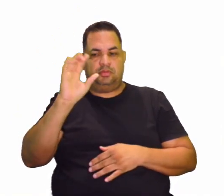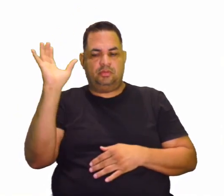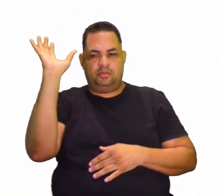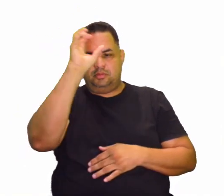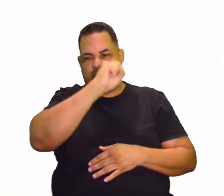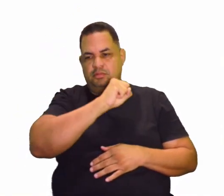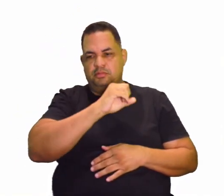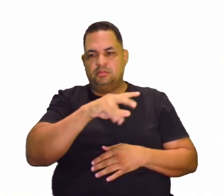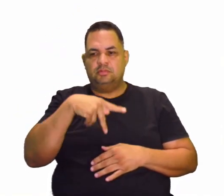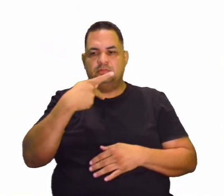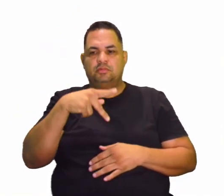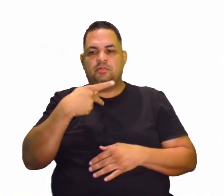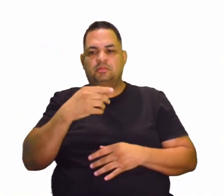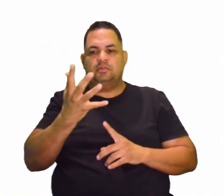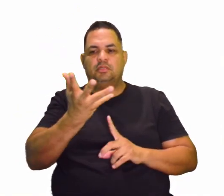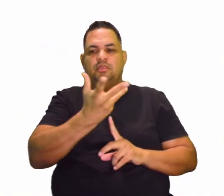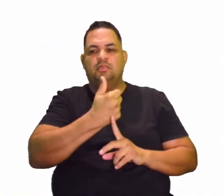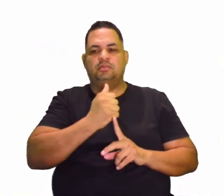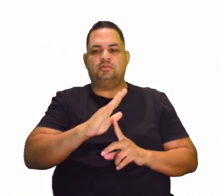arte romana.